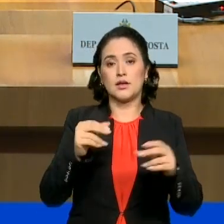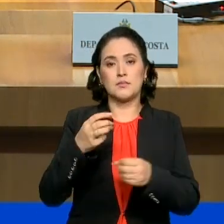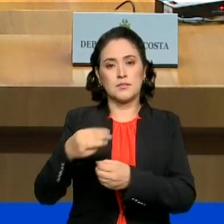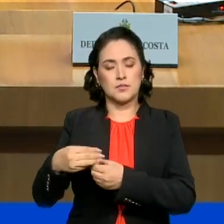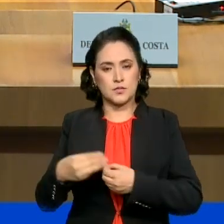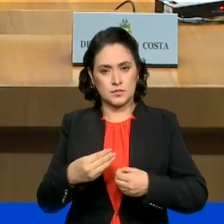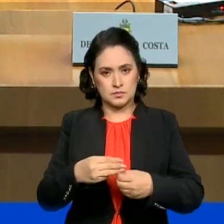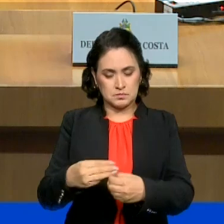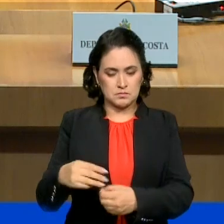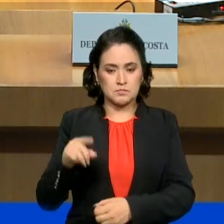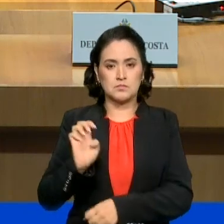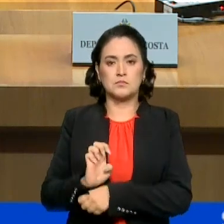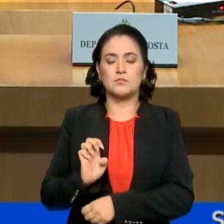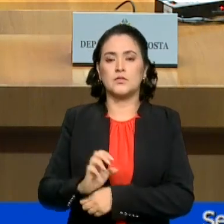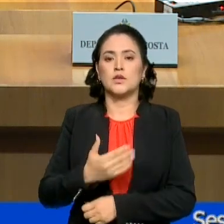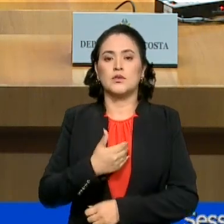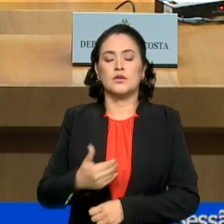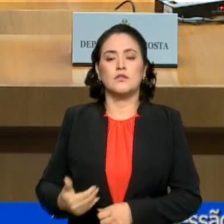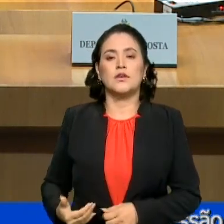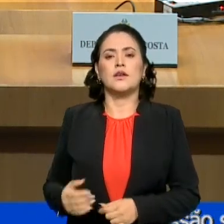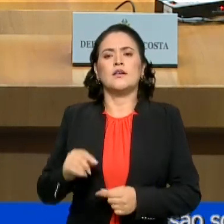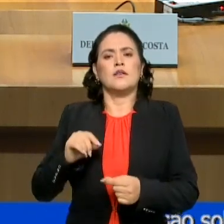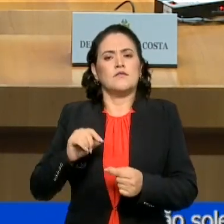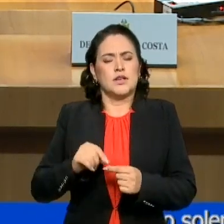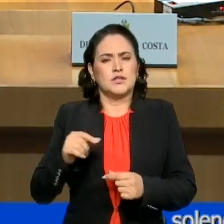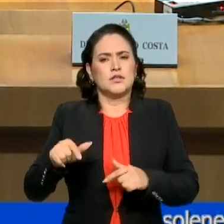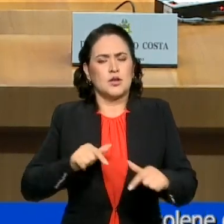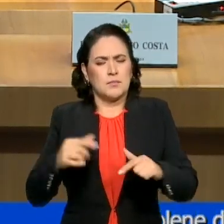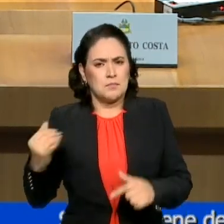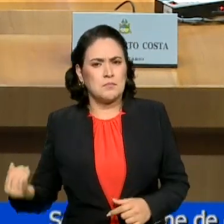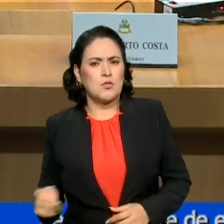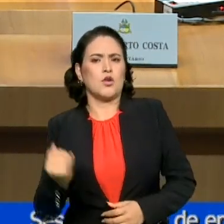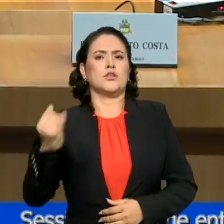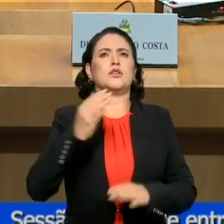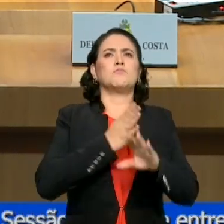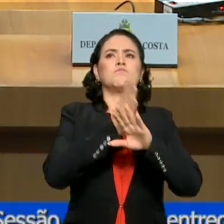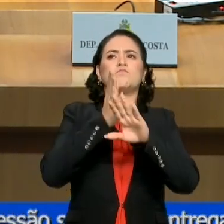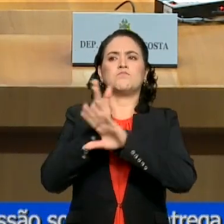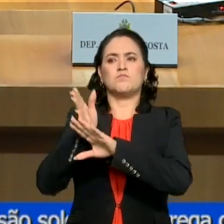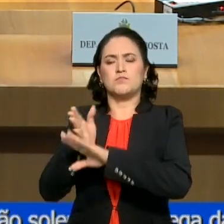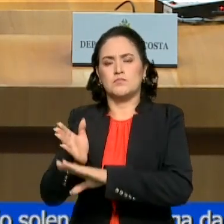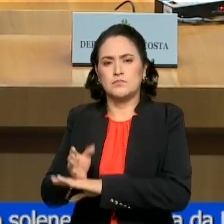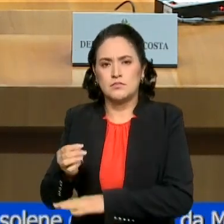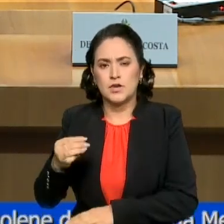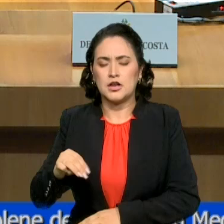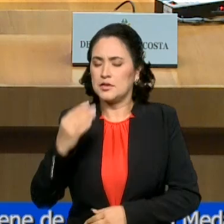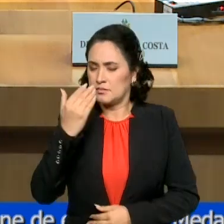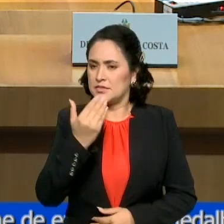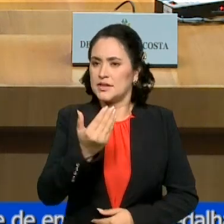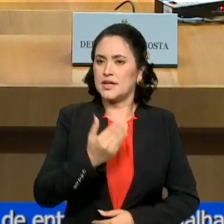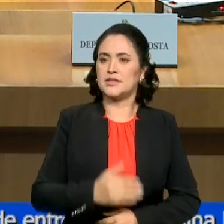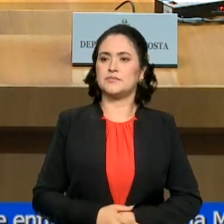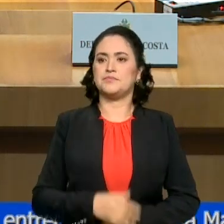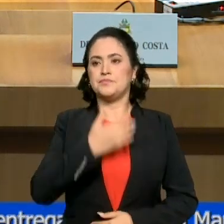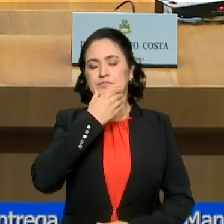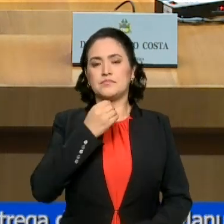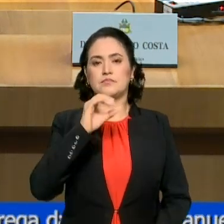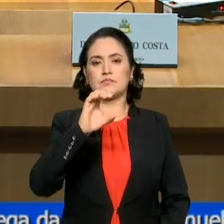Municipalistas, vem fazendo um grande trabalho pelo Maranhão. Orleães, obrigada. Senhor Cláudio